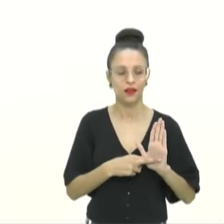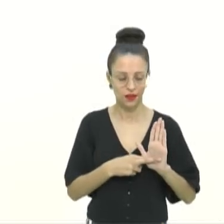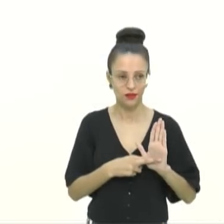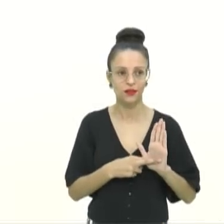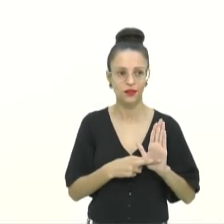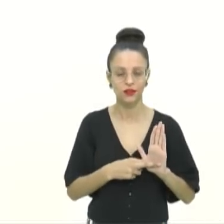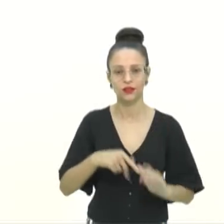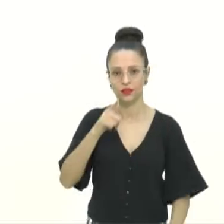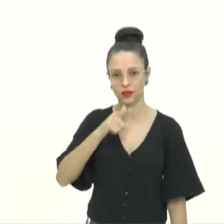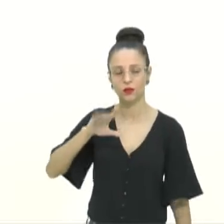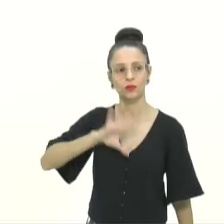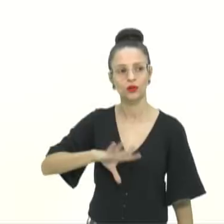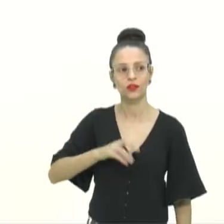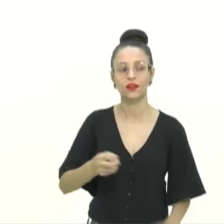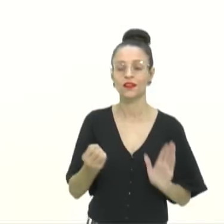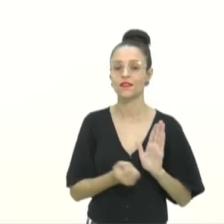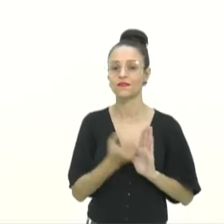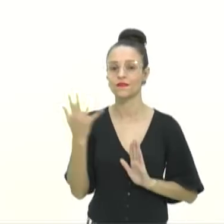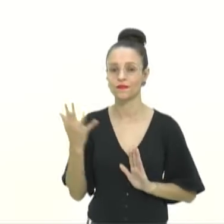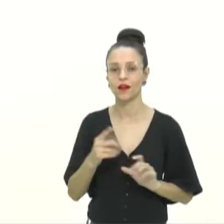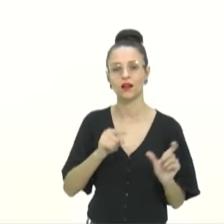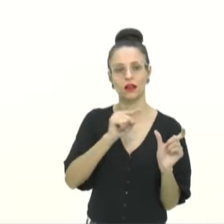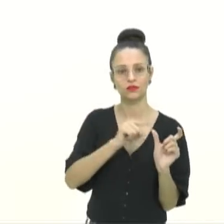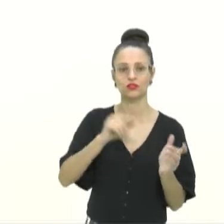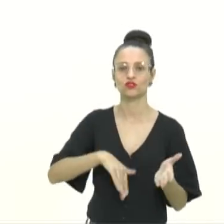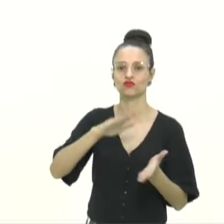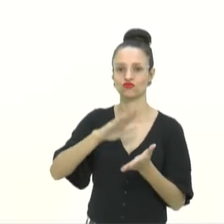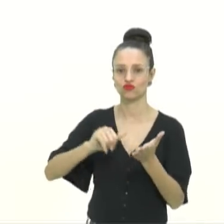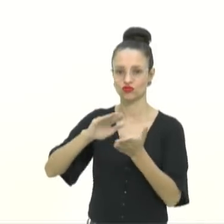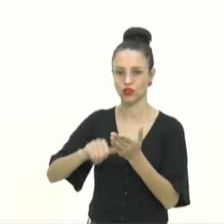importante. Diversos acentos foram abolidos